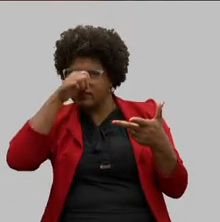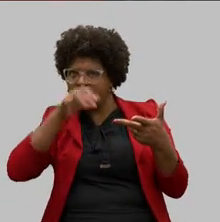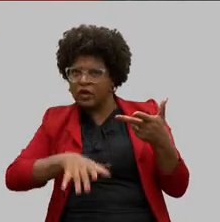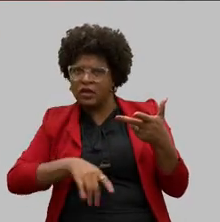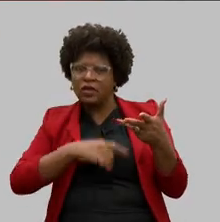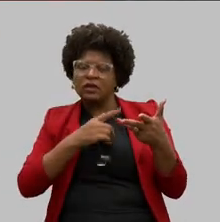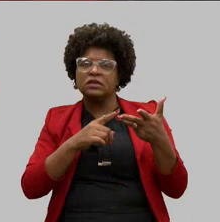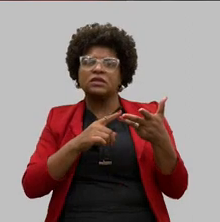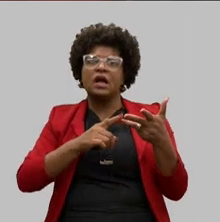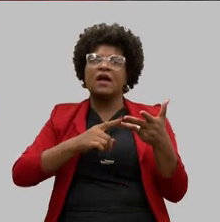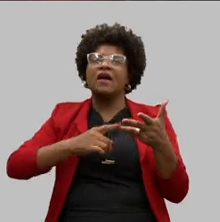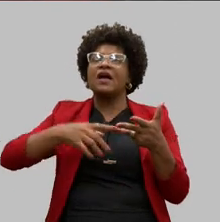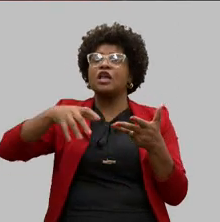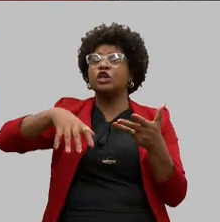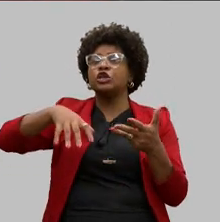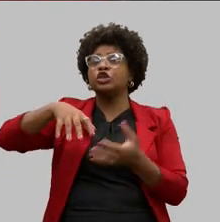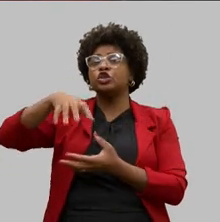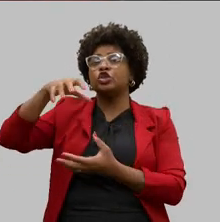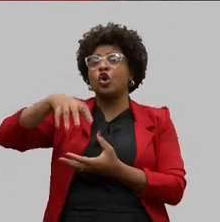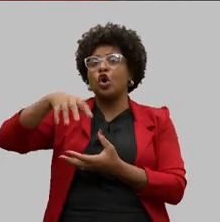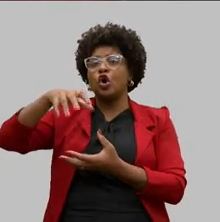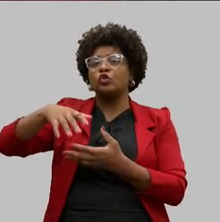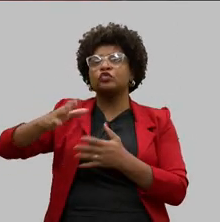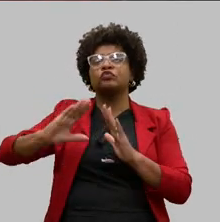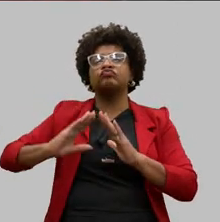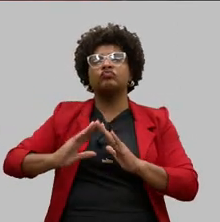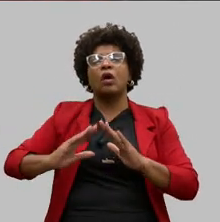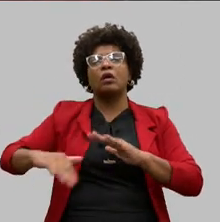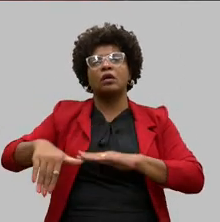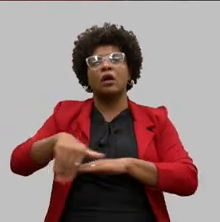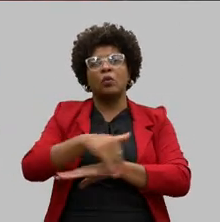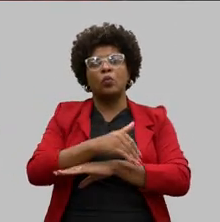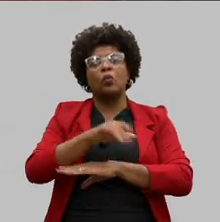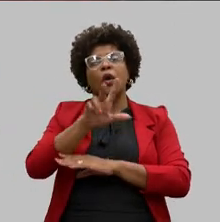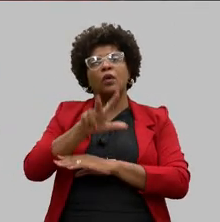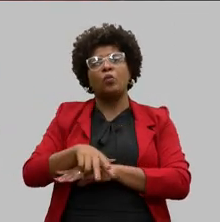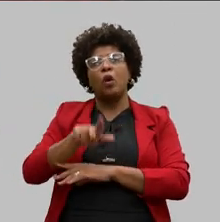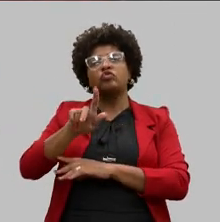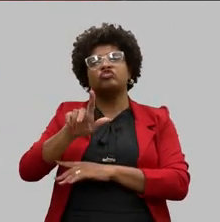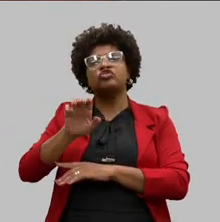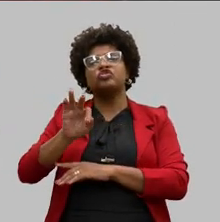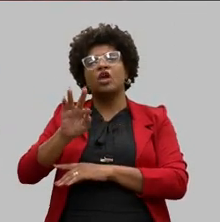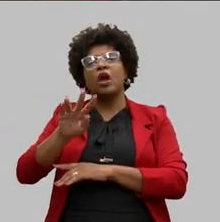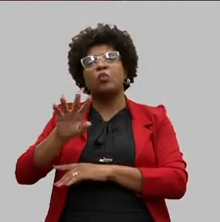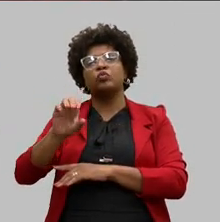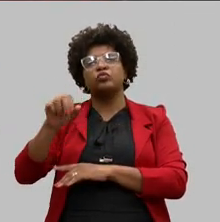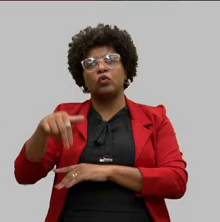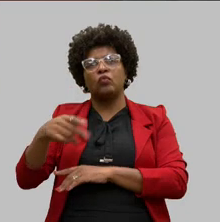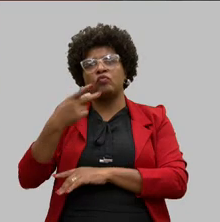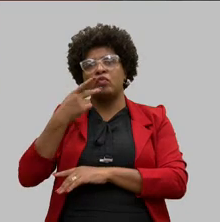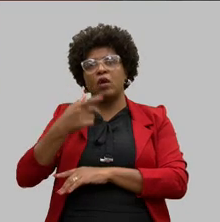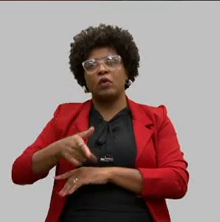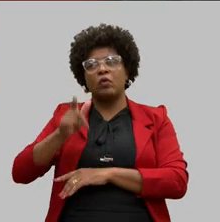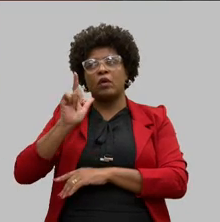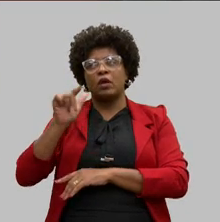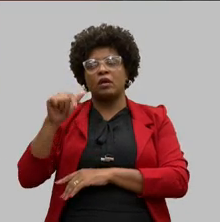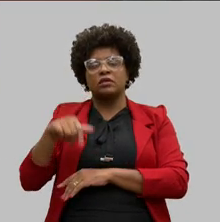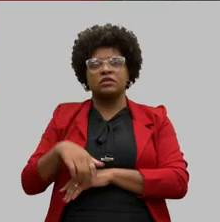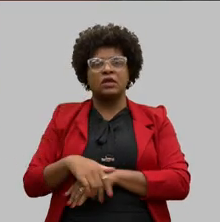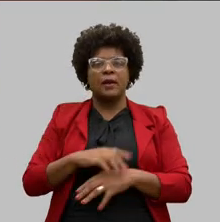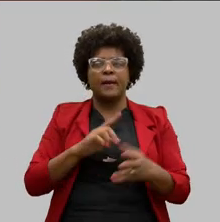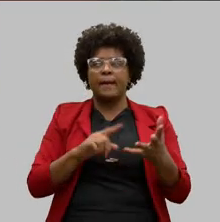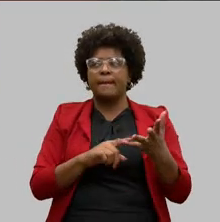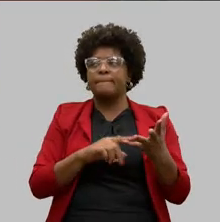rua como destacou o colega aqui Gelton pessoas idosas vivendo em serviços